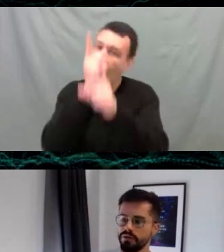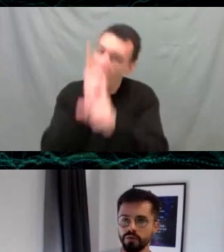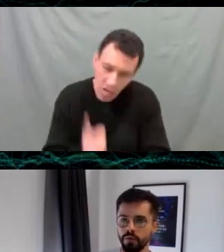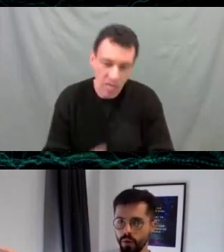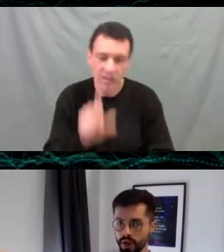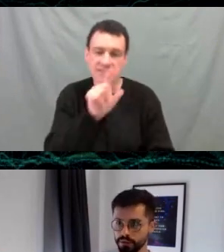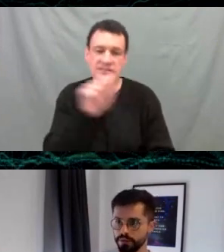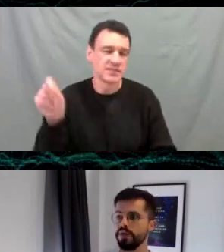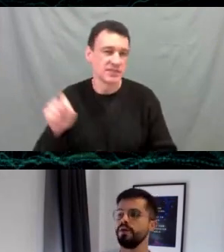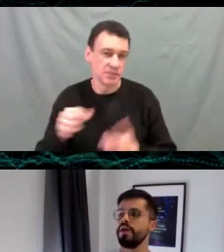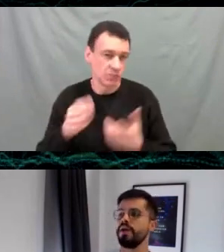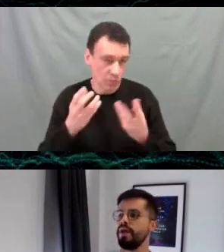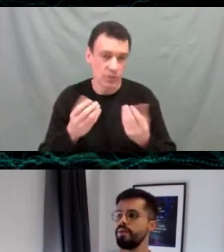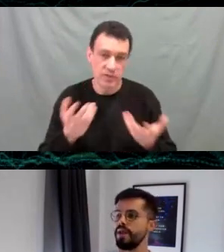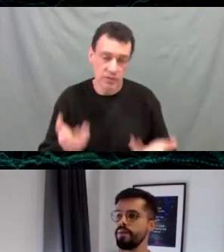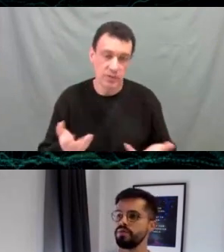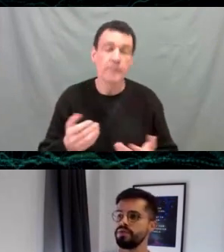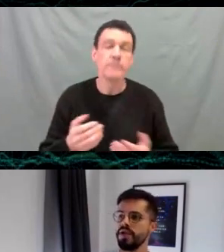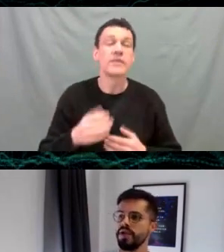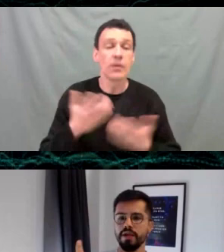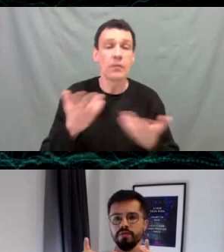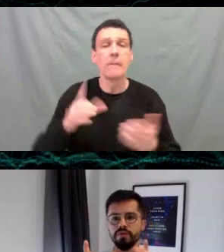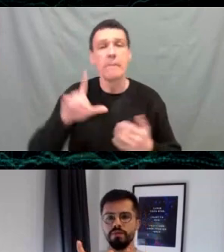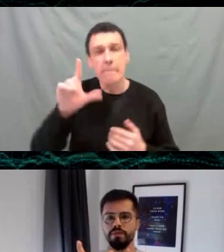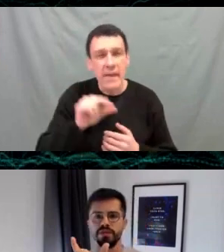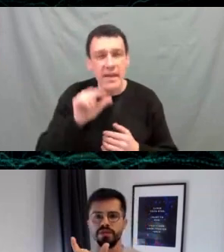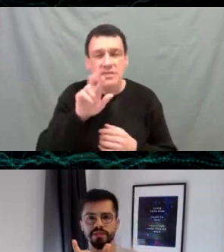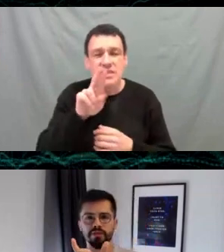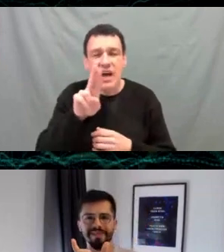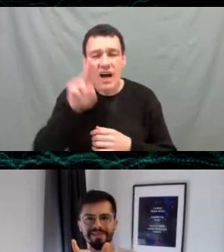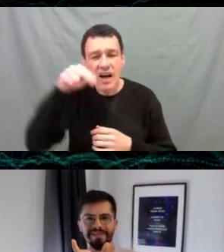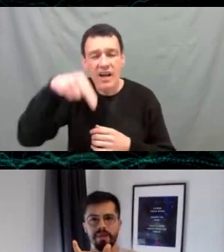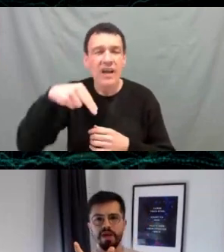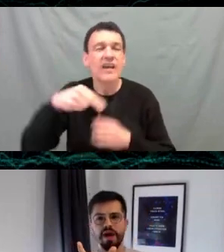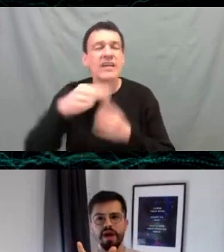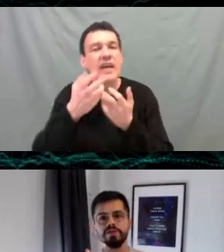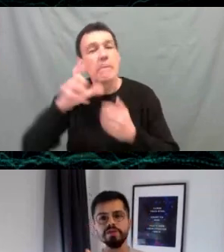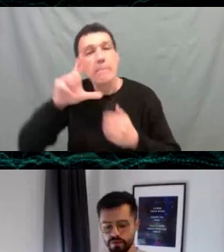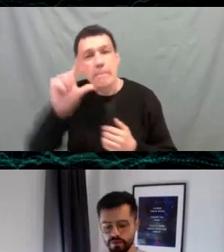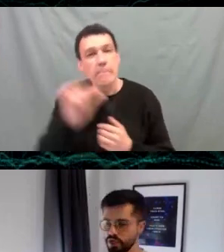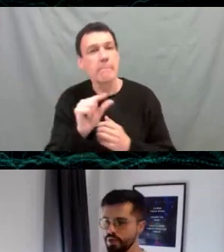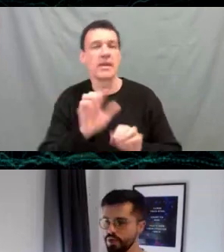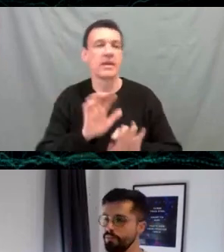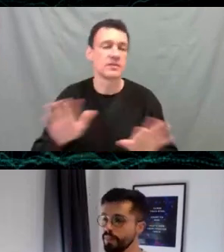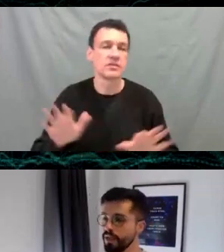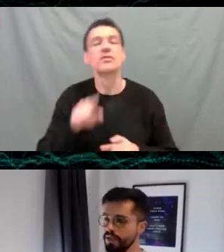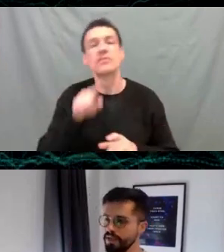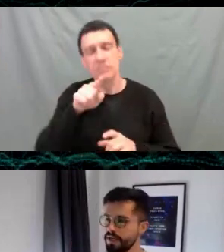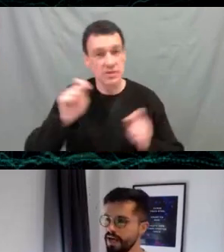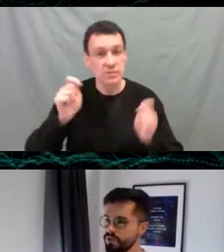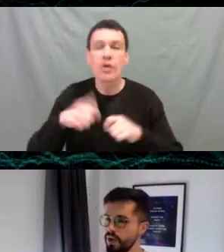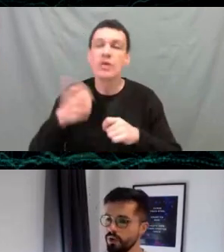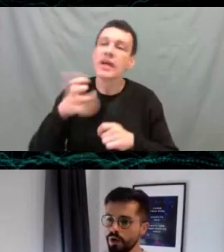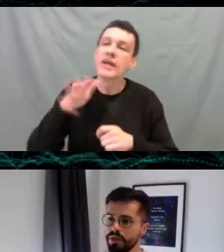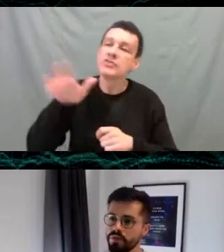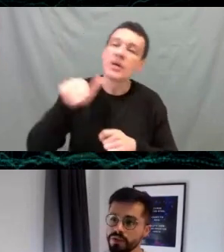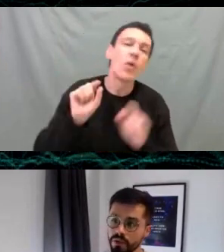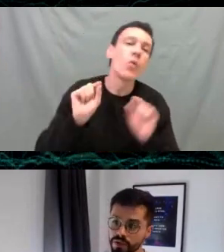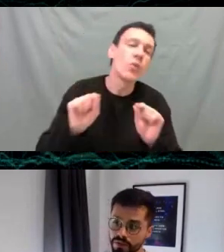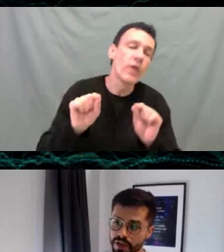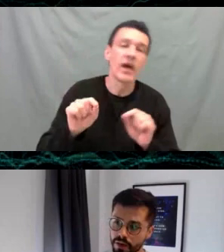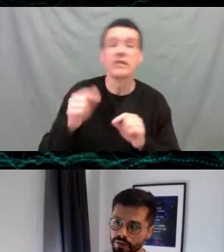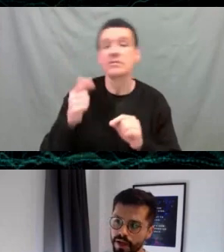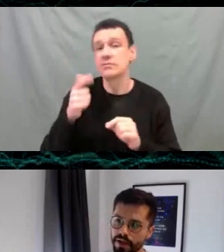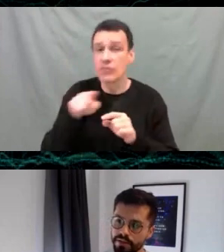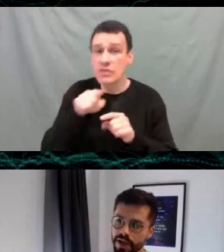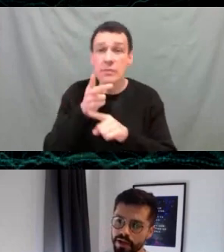que acontece a com menos Hum que que ele vai liberar para você aqui você pode executar exatamente a função que você quer chamar e nesse caso é o